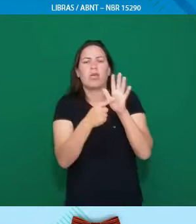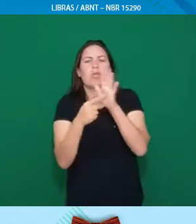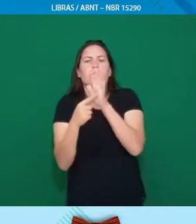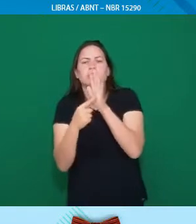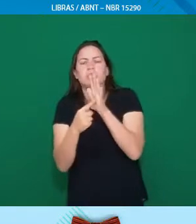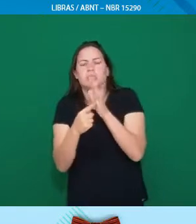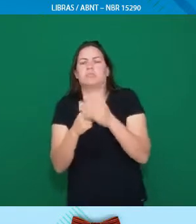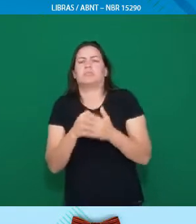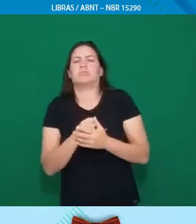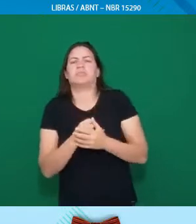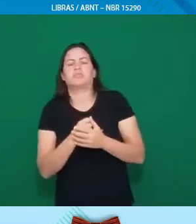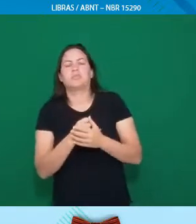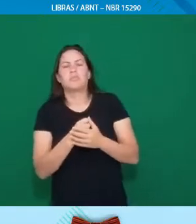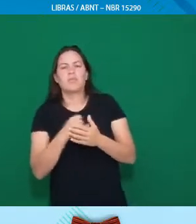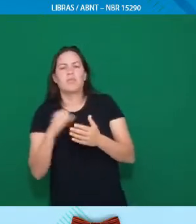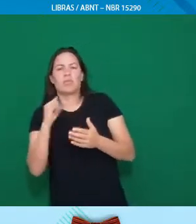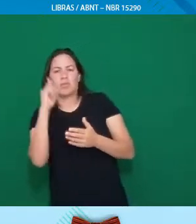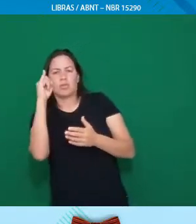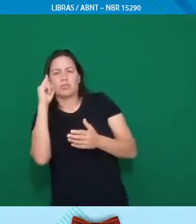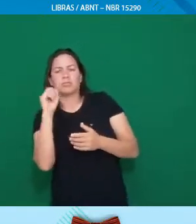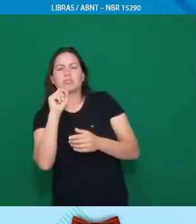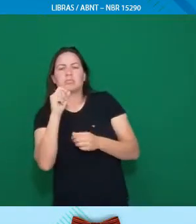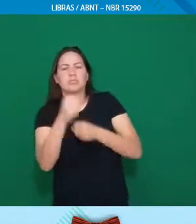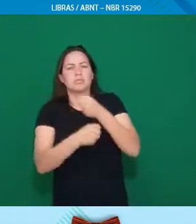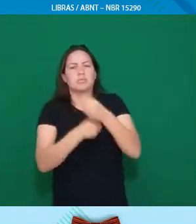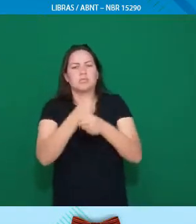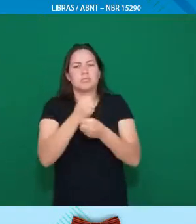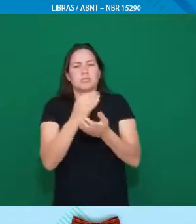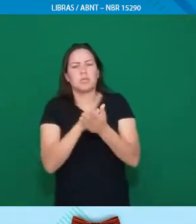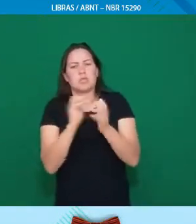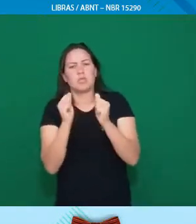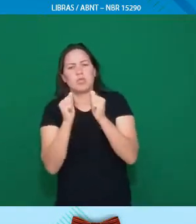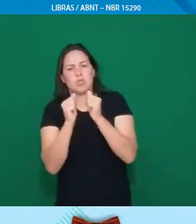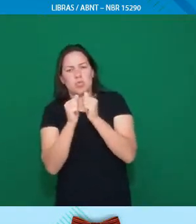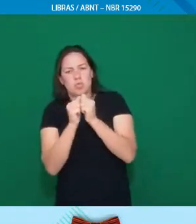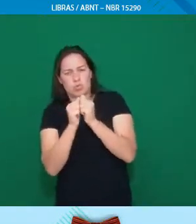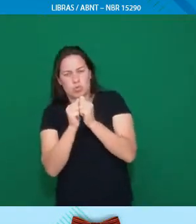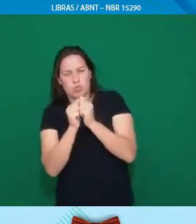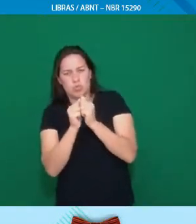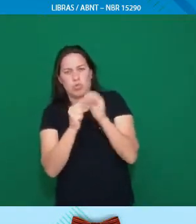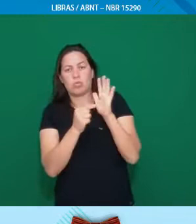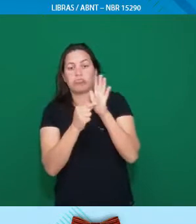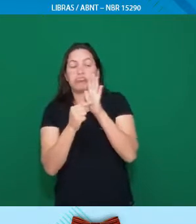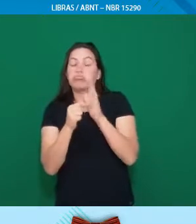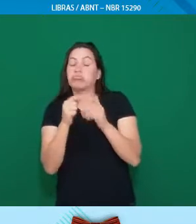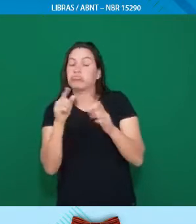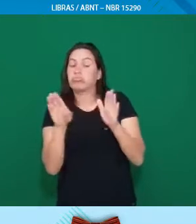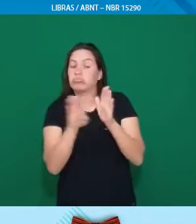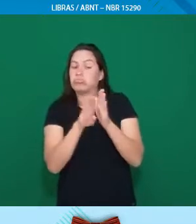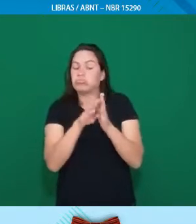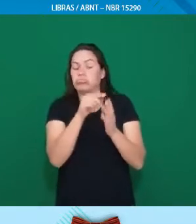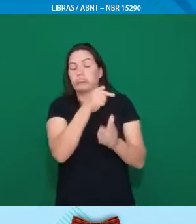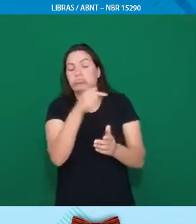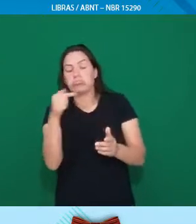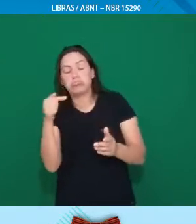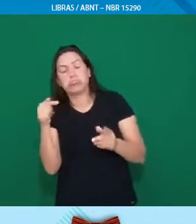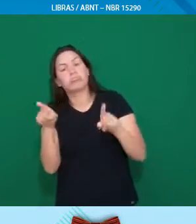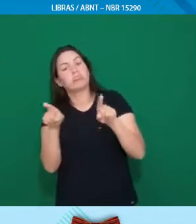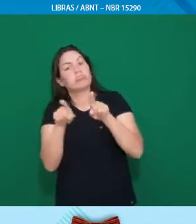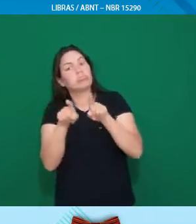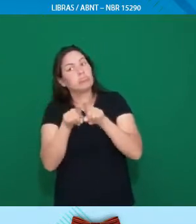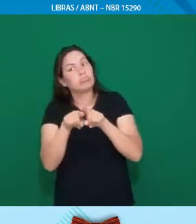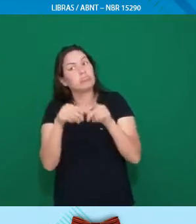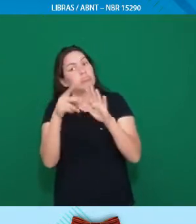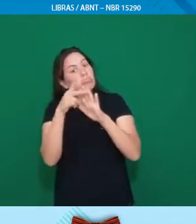compartilhar algumas considerações sobre esse ano que passou juntamente também com algumas ponderações de demandas que chegaram durante essa